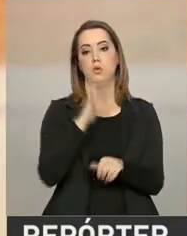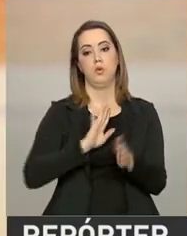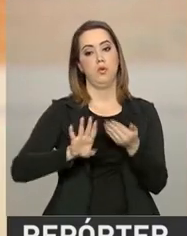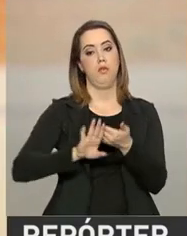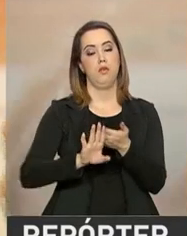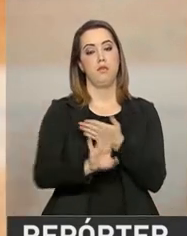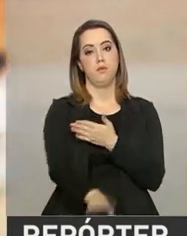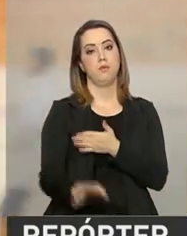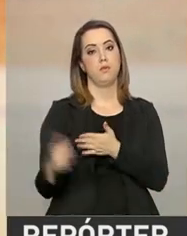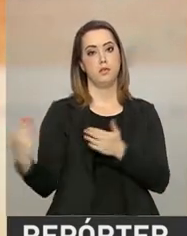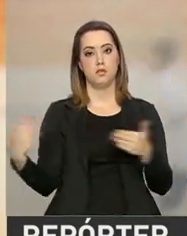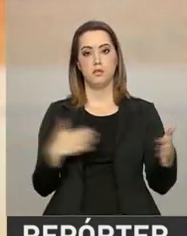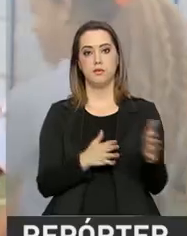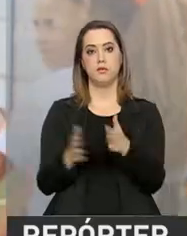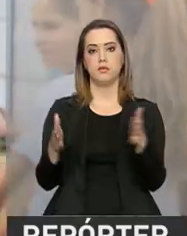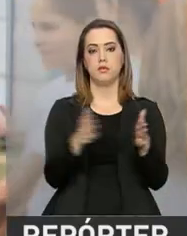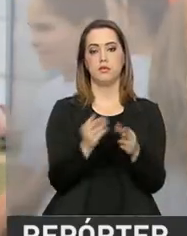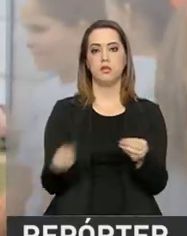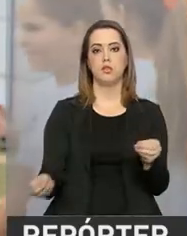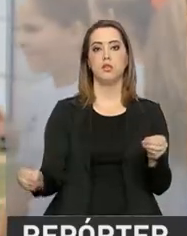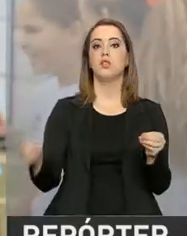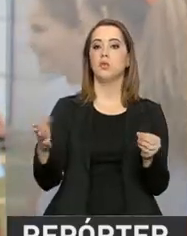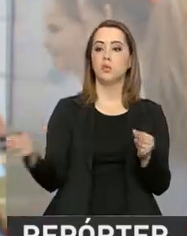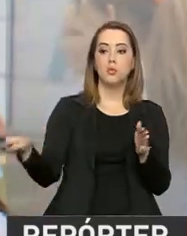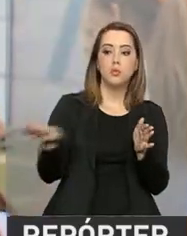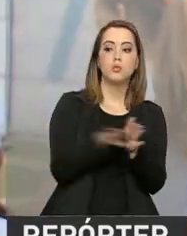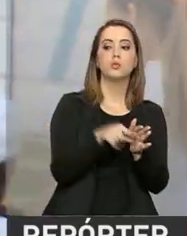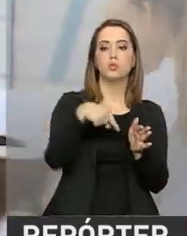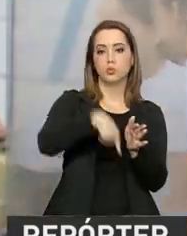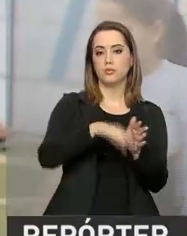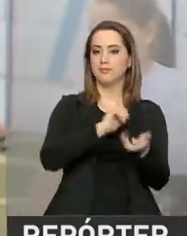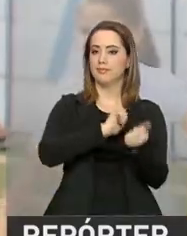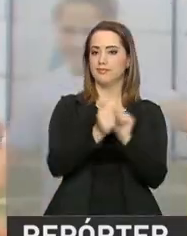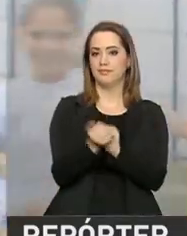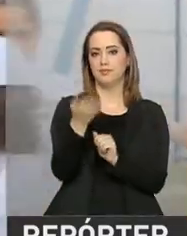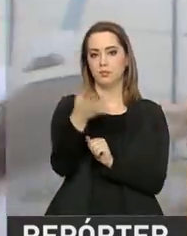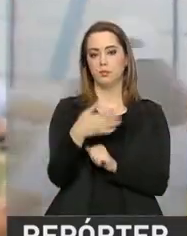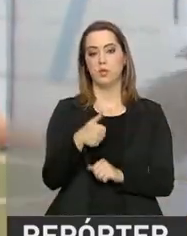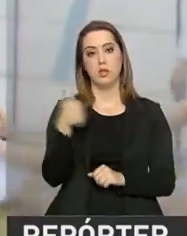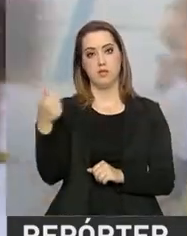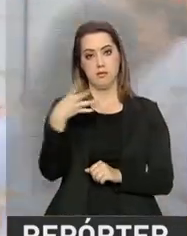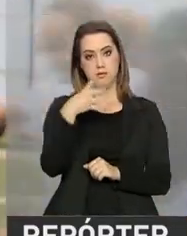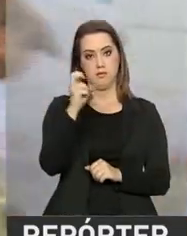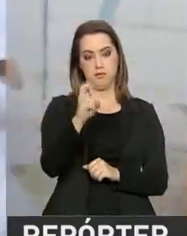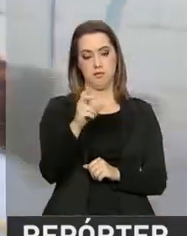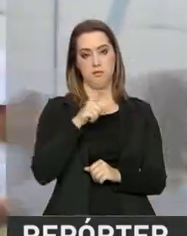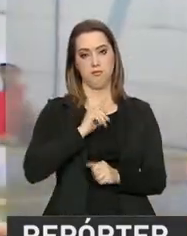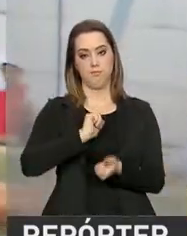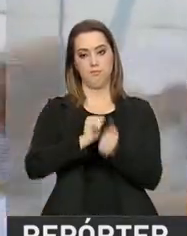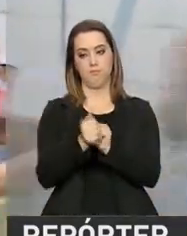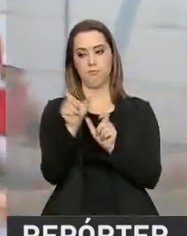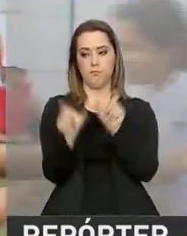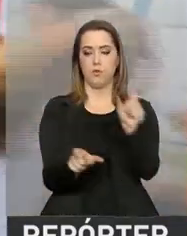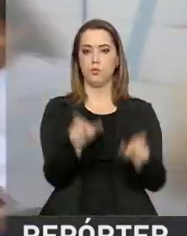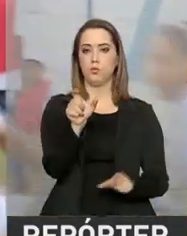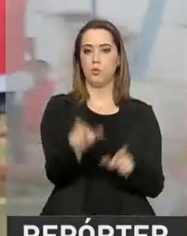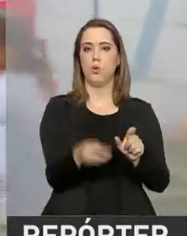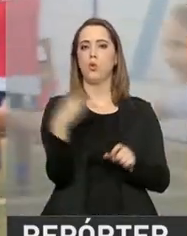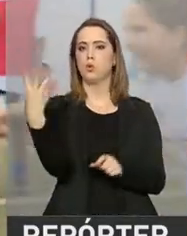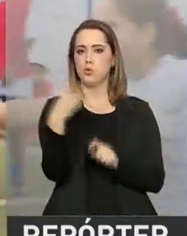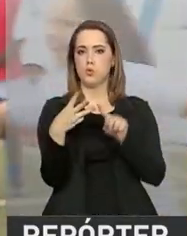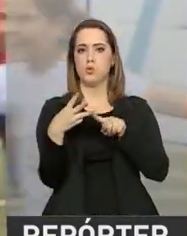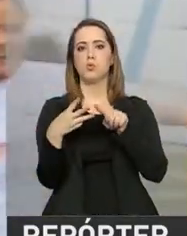da rua e colocar no esporte. Nós estamos com 145 atletas de alto rendimento, pertencentes às três Forças